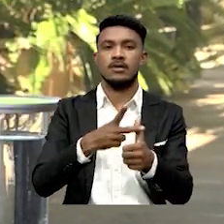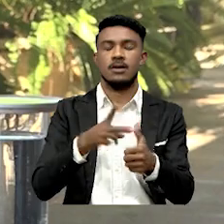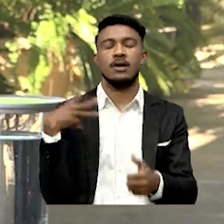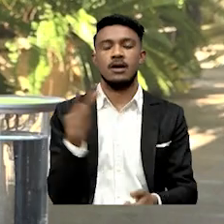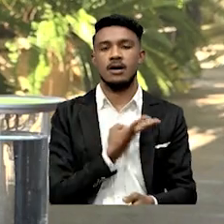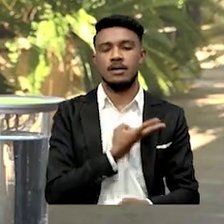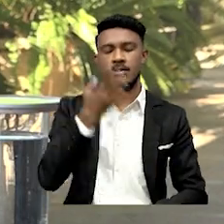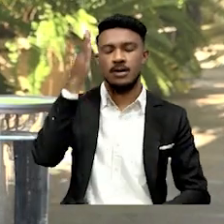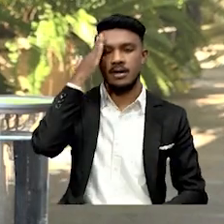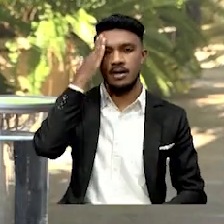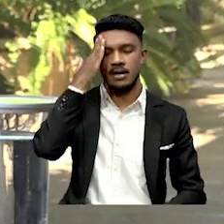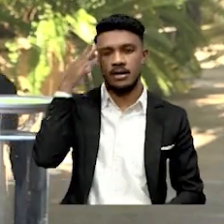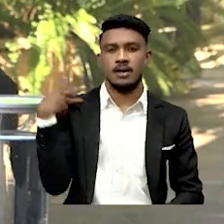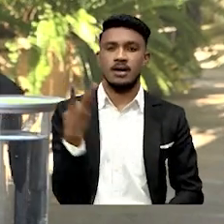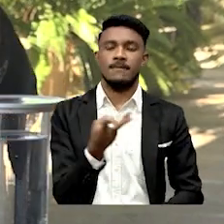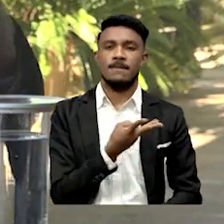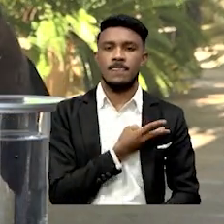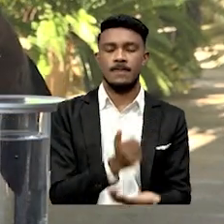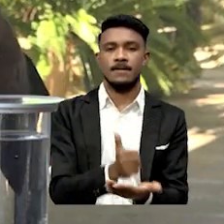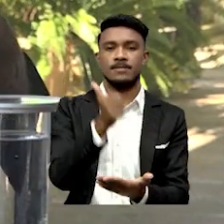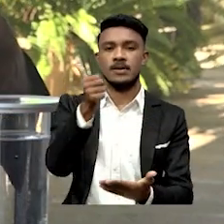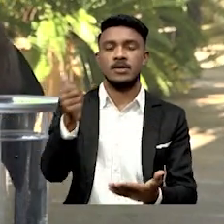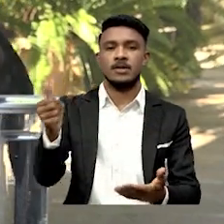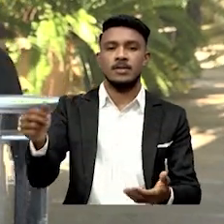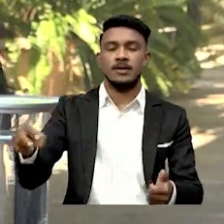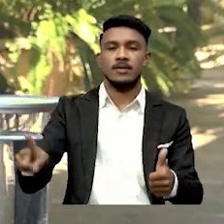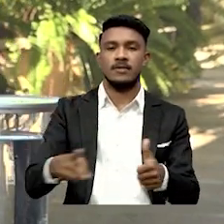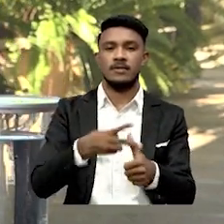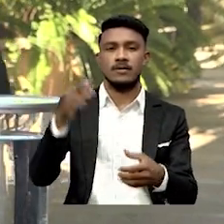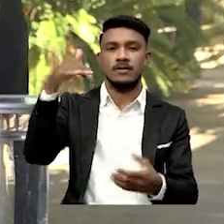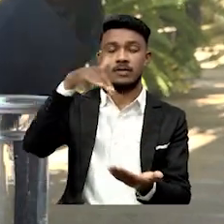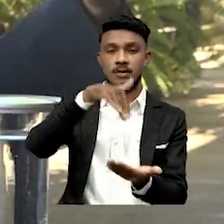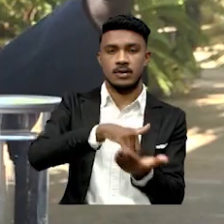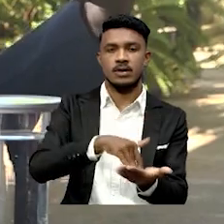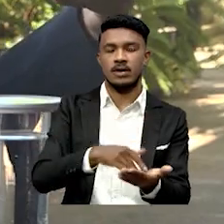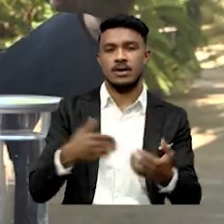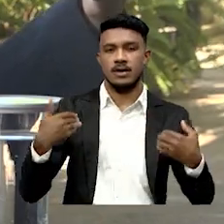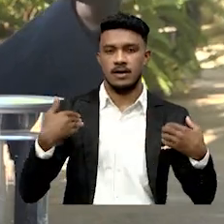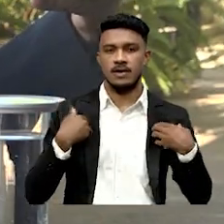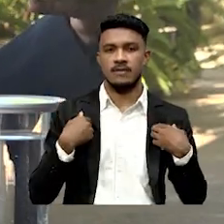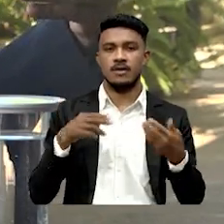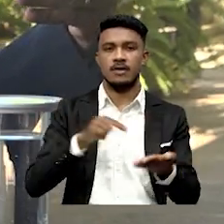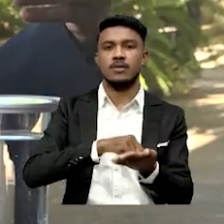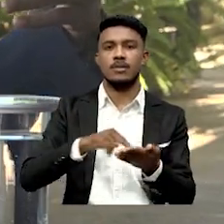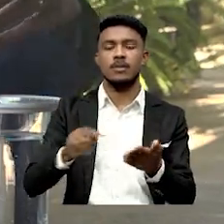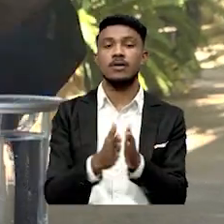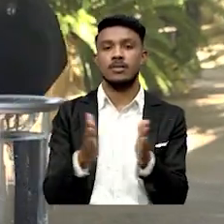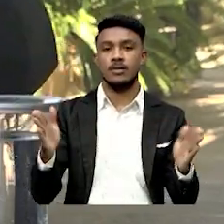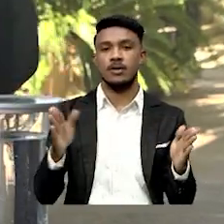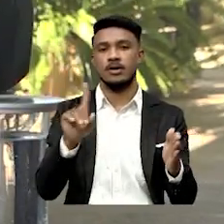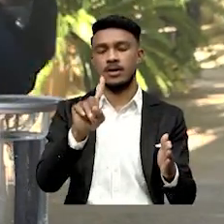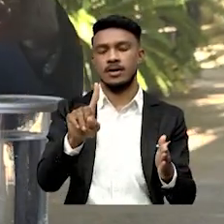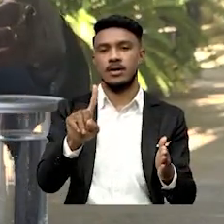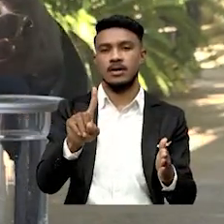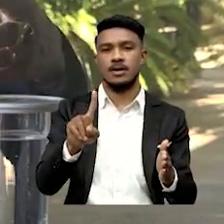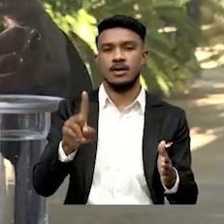tene, que avança para a segunda volta, né? E a número de desproporção boa tira.